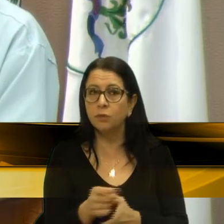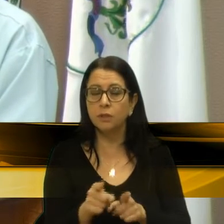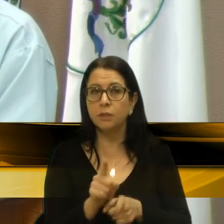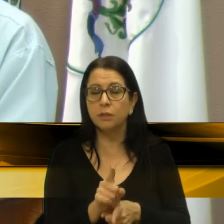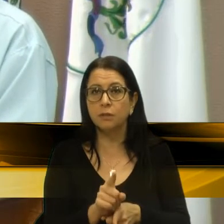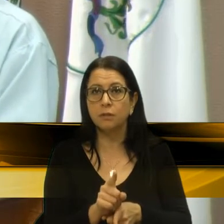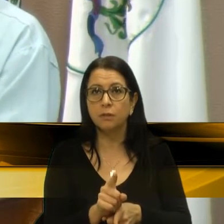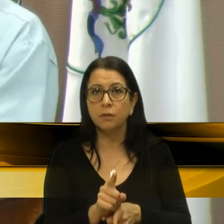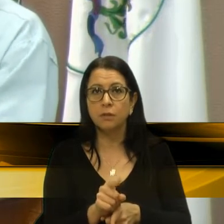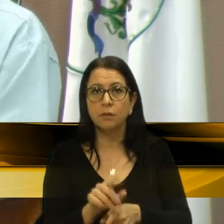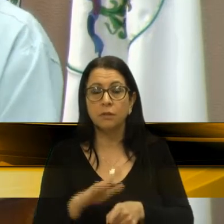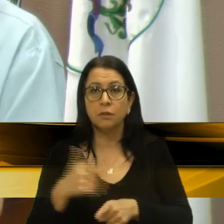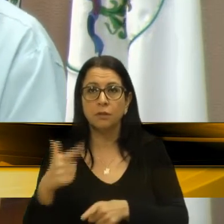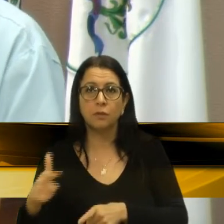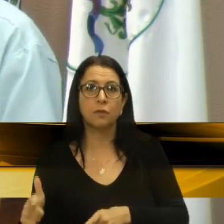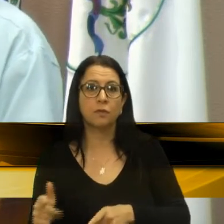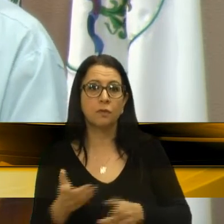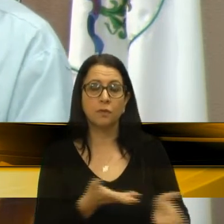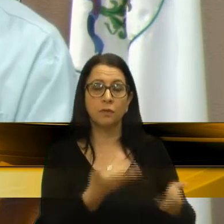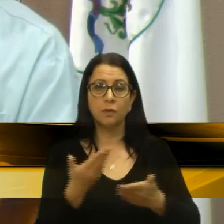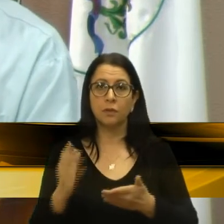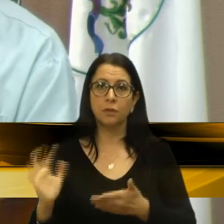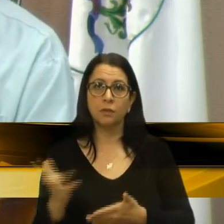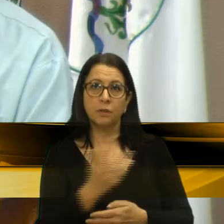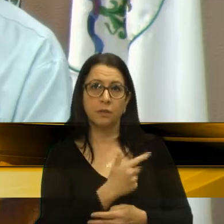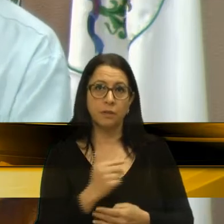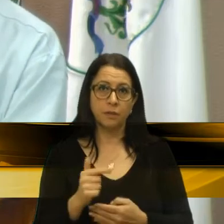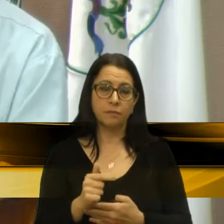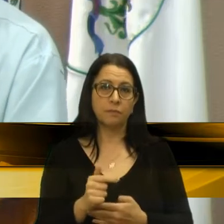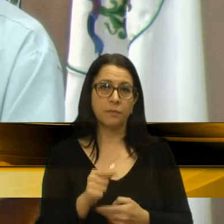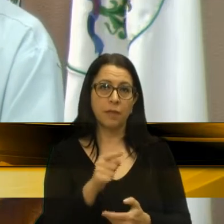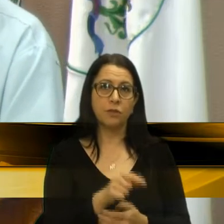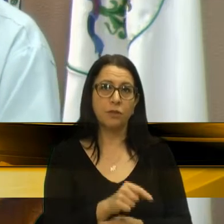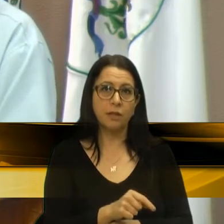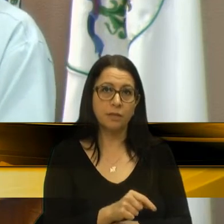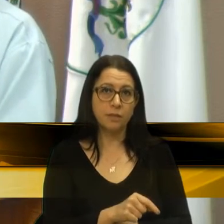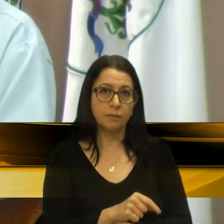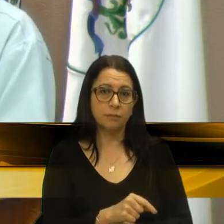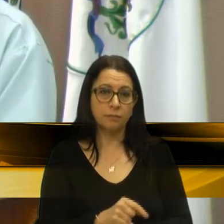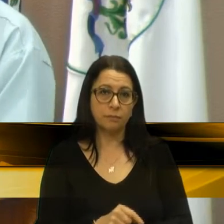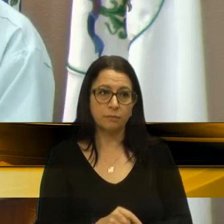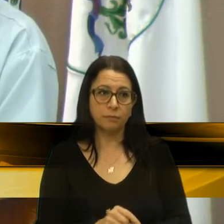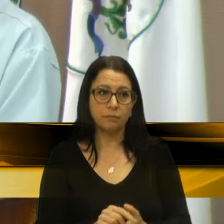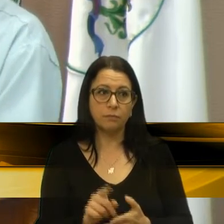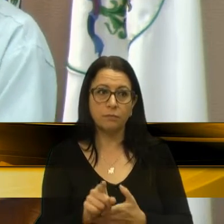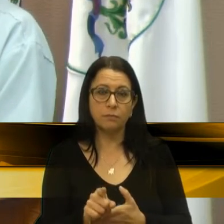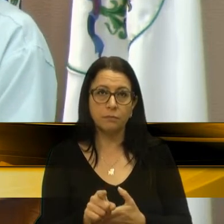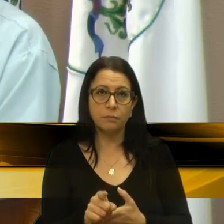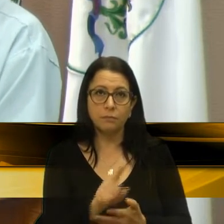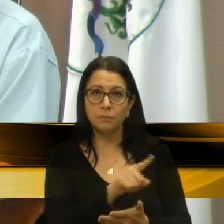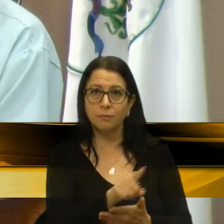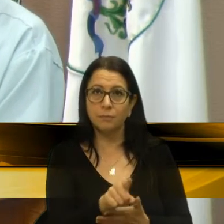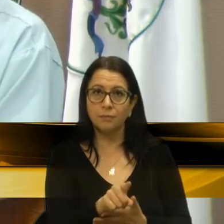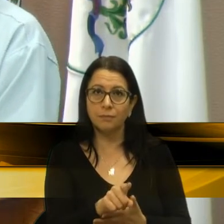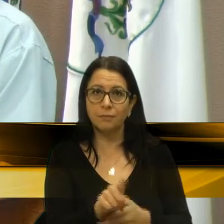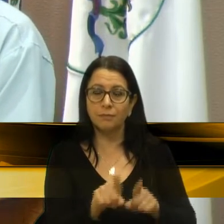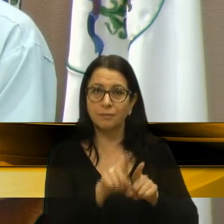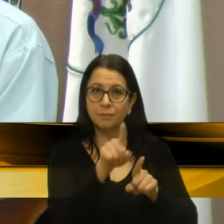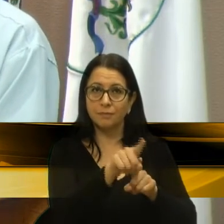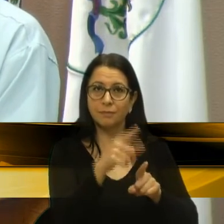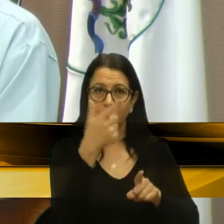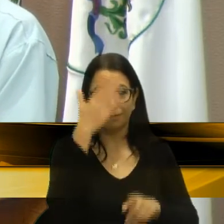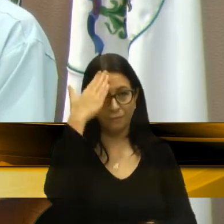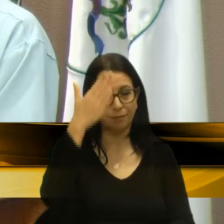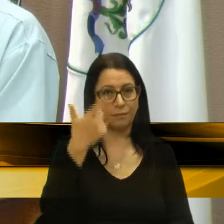mais uma vez convidar a todos nessa importante reunião a audiência pública agradecendo mais uma vez a